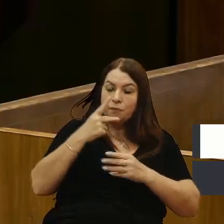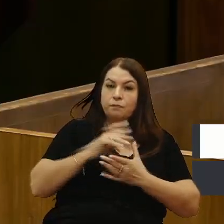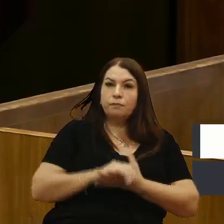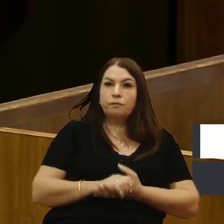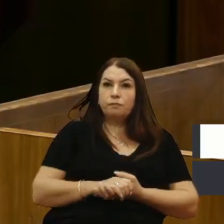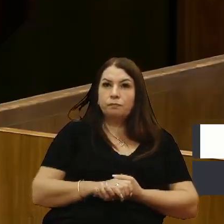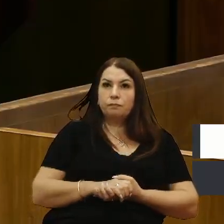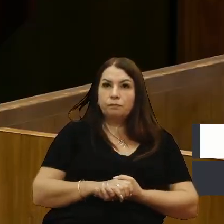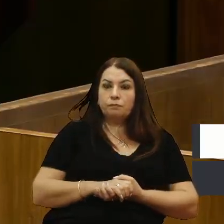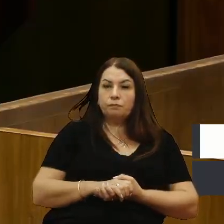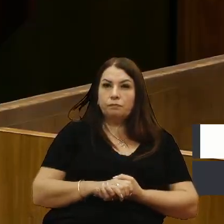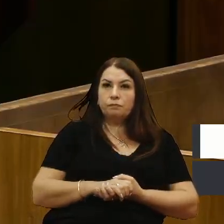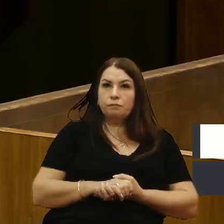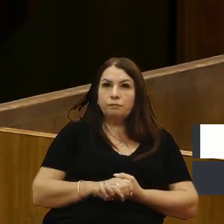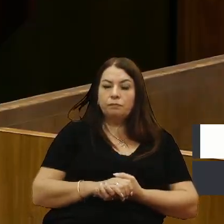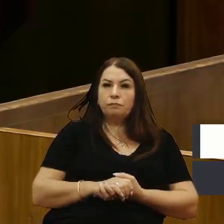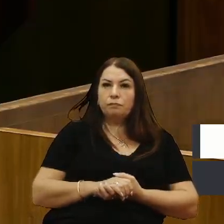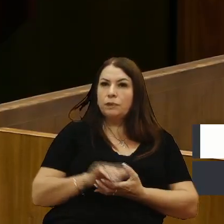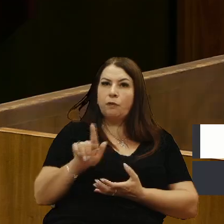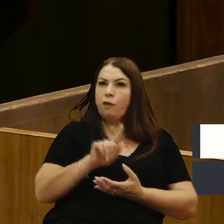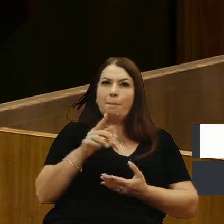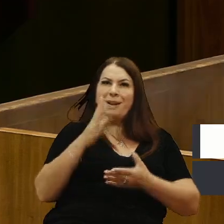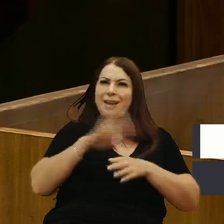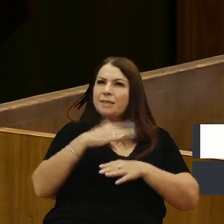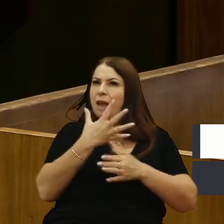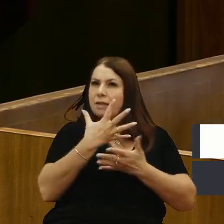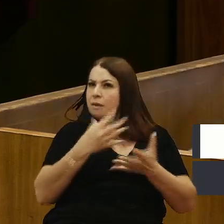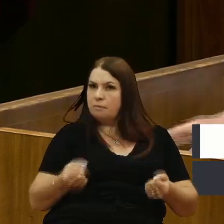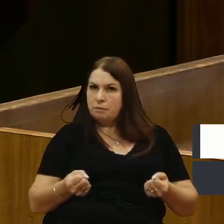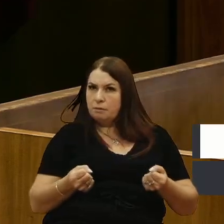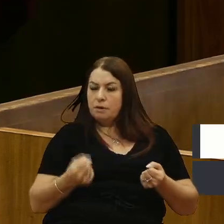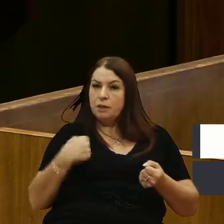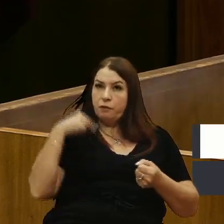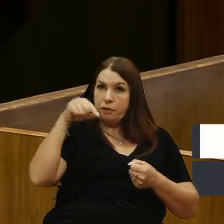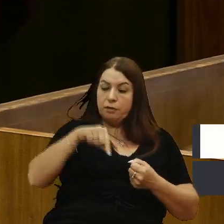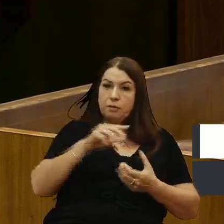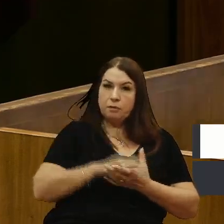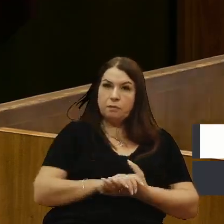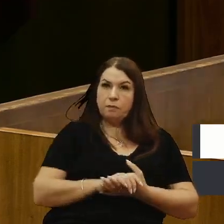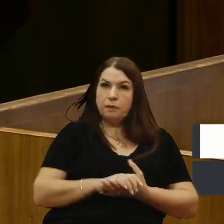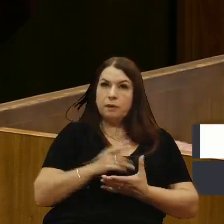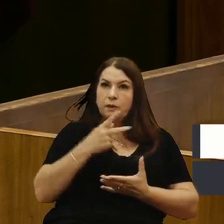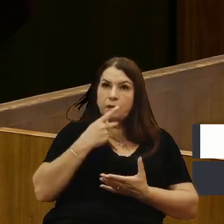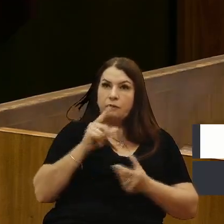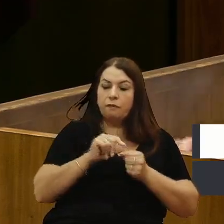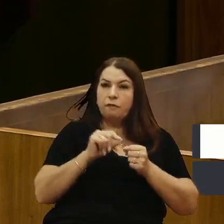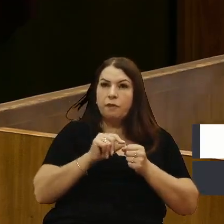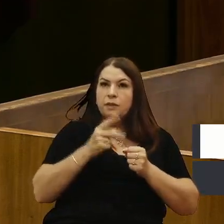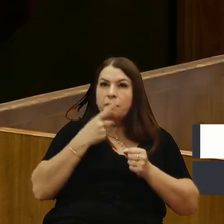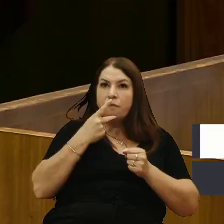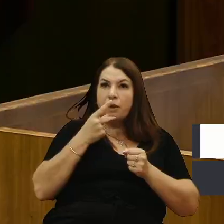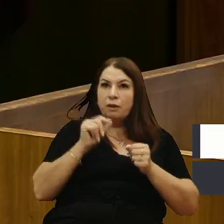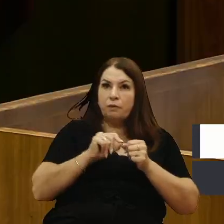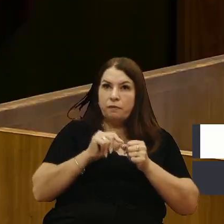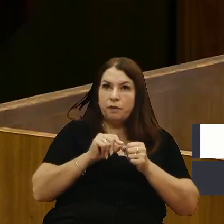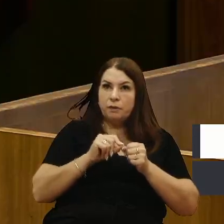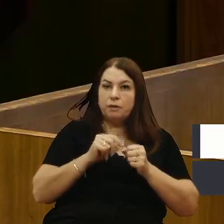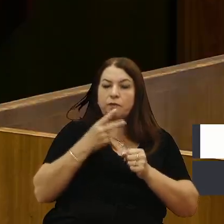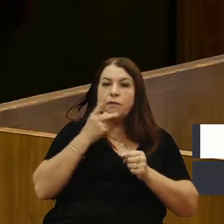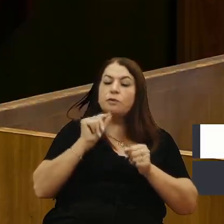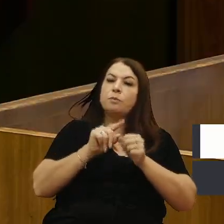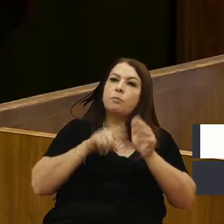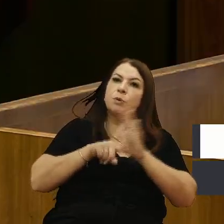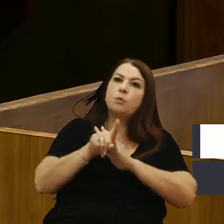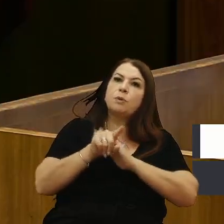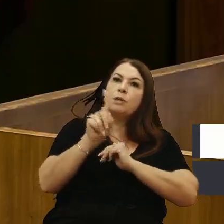disse que a senhora não vai tolerar que eu venha aqui e faça as falas que eu faço. Eu lhe faço uma